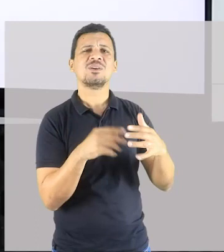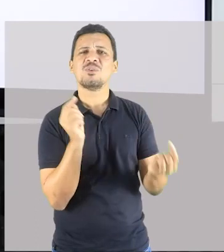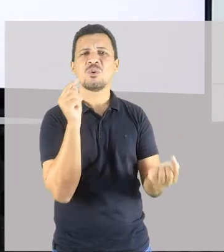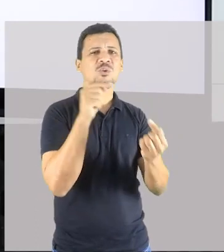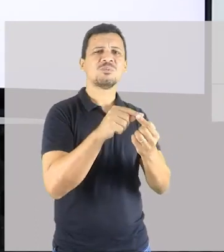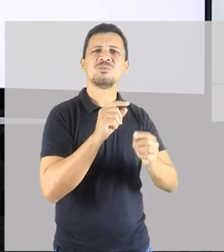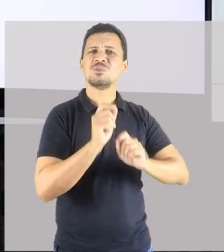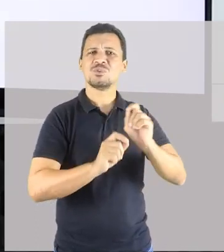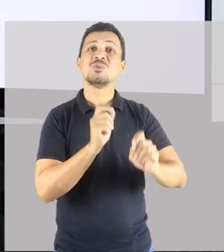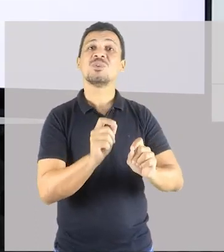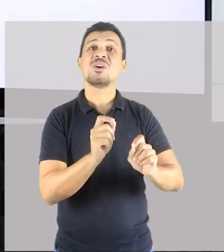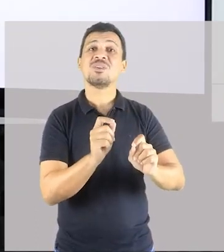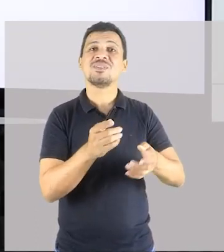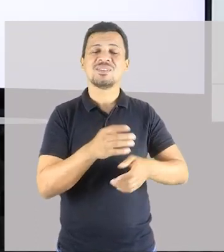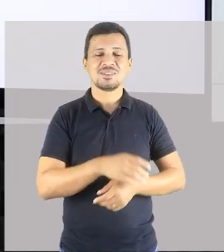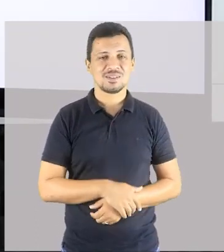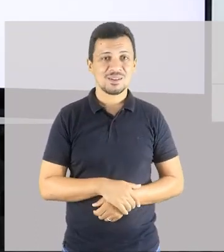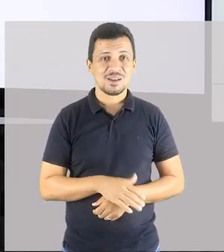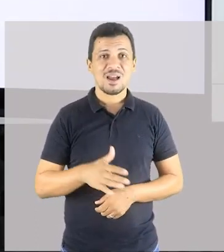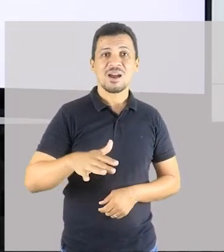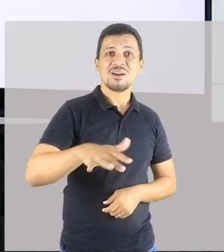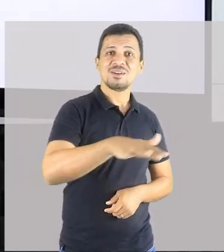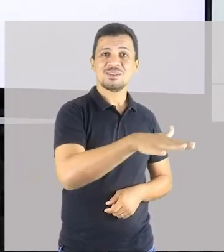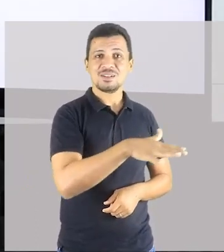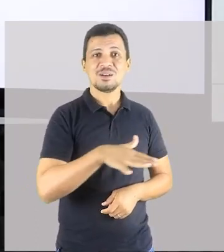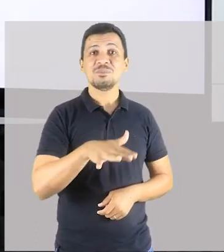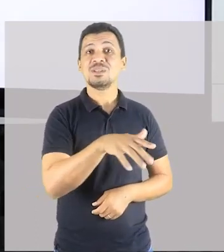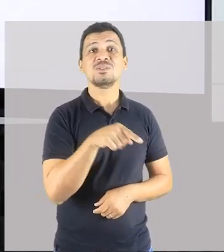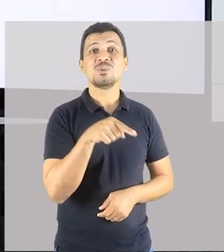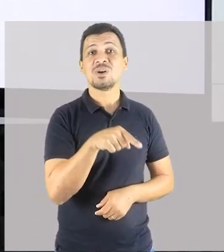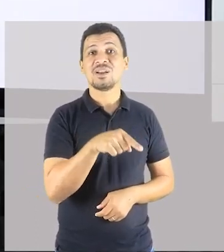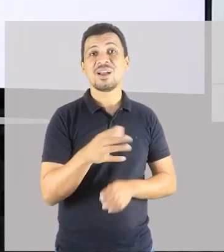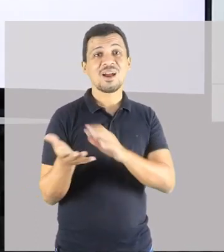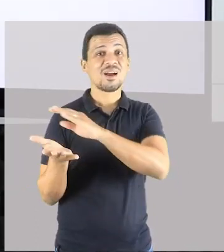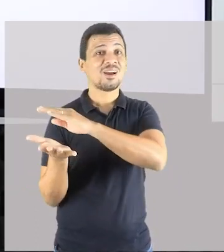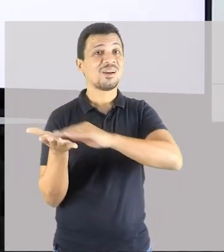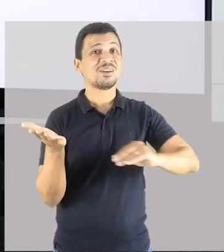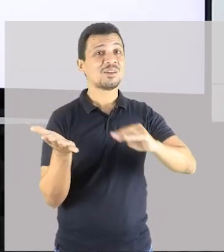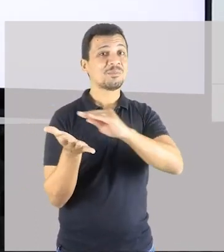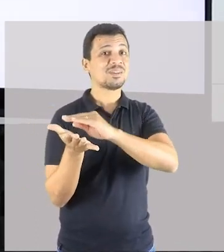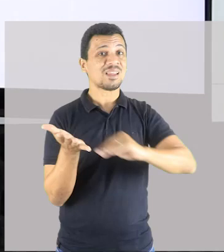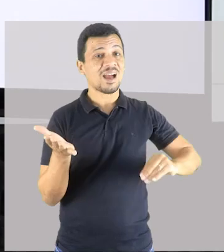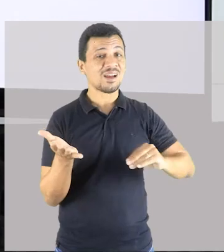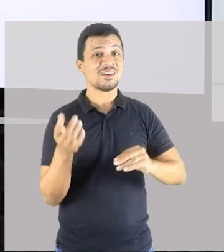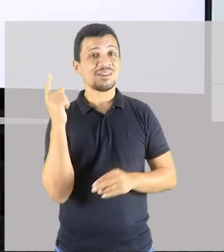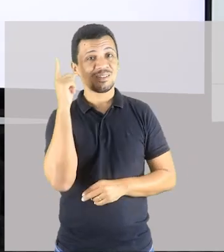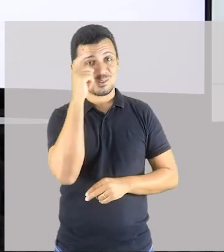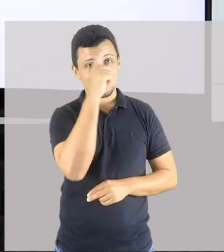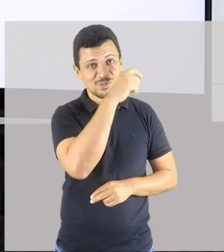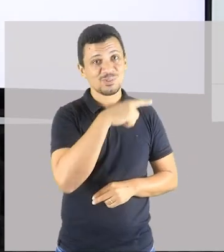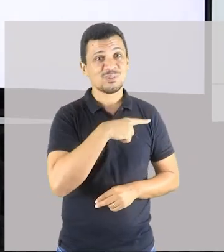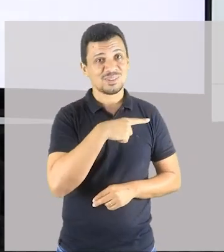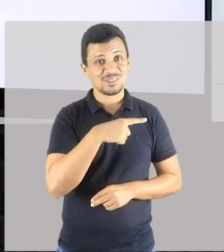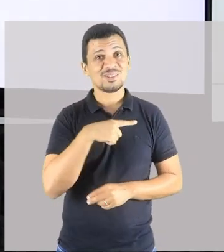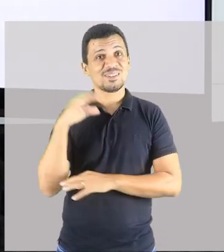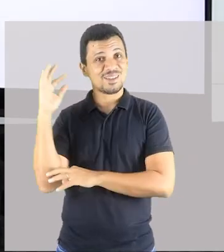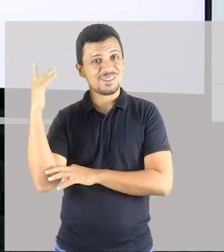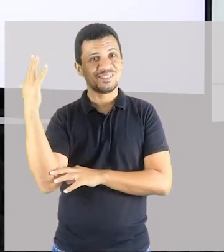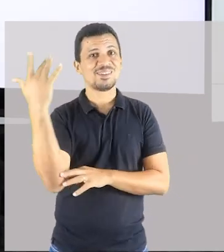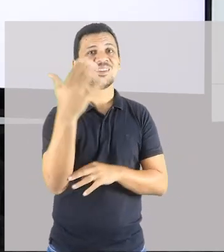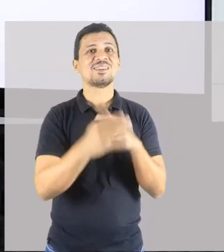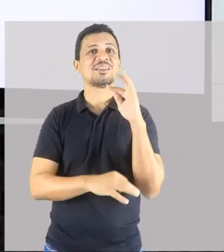buscam, são ambientes que buscam imitar, tá, essas dificuldades que existem no meio